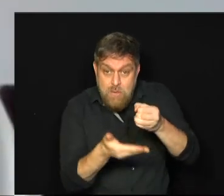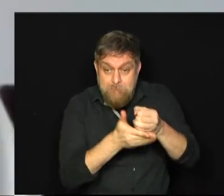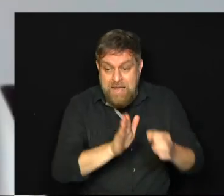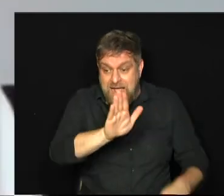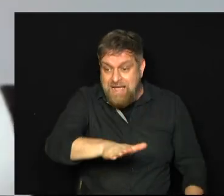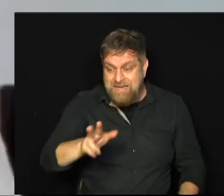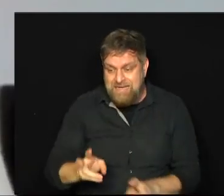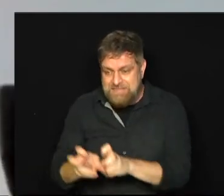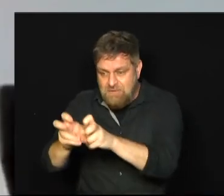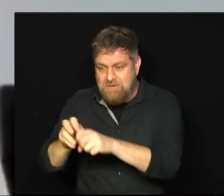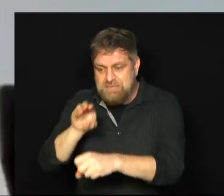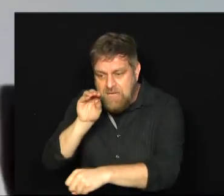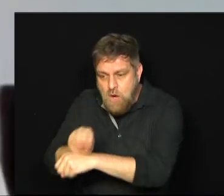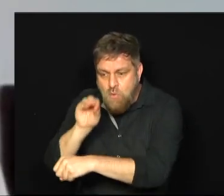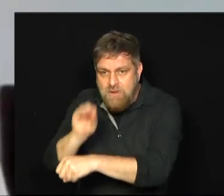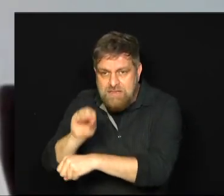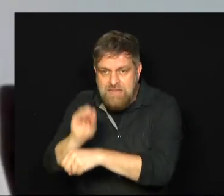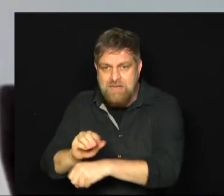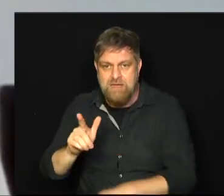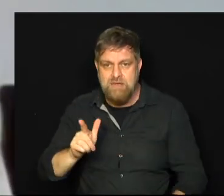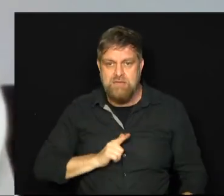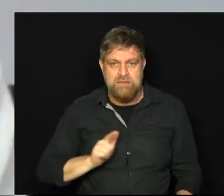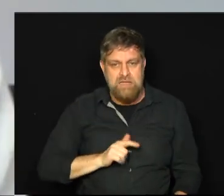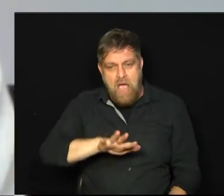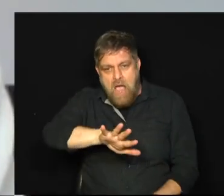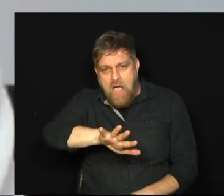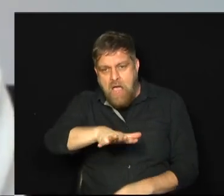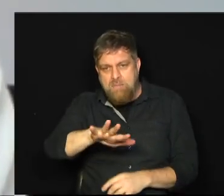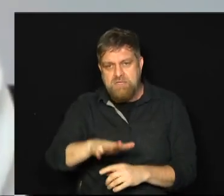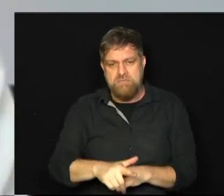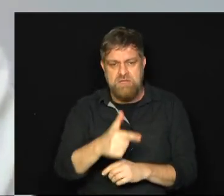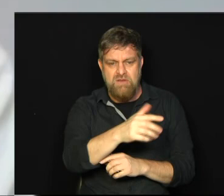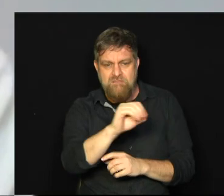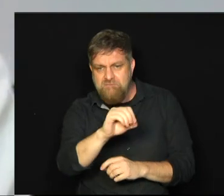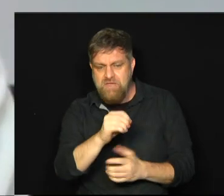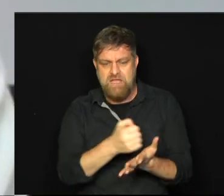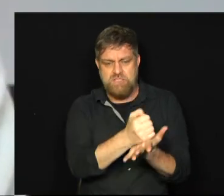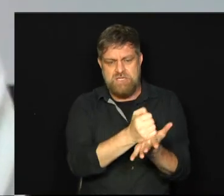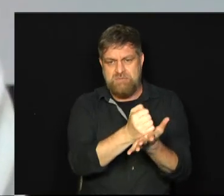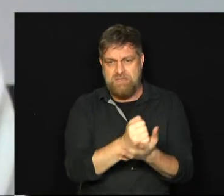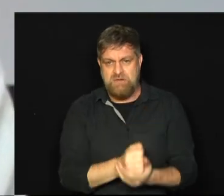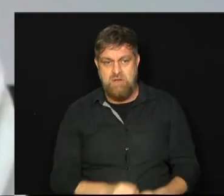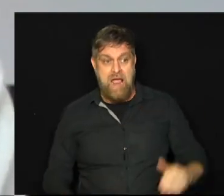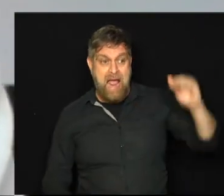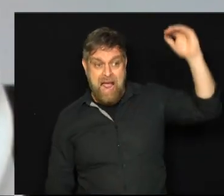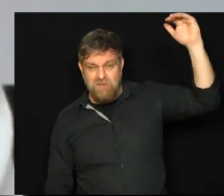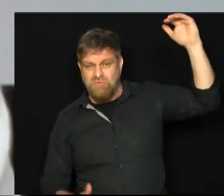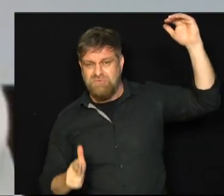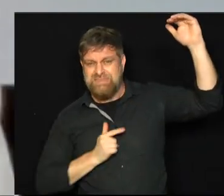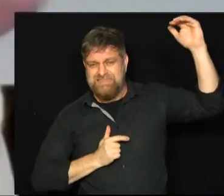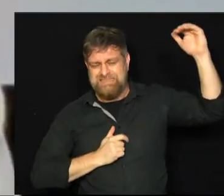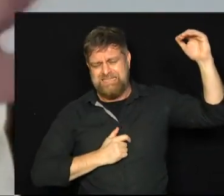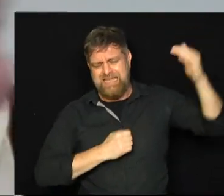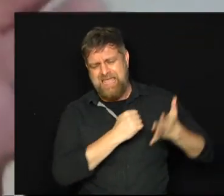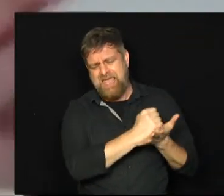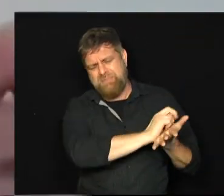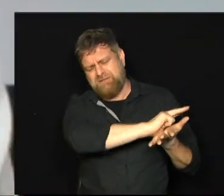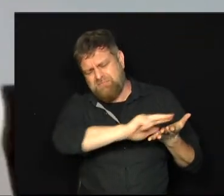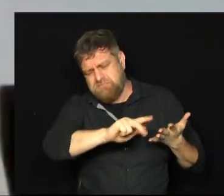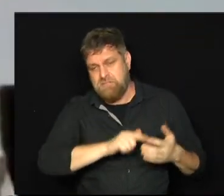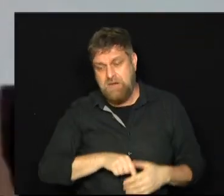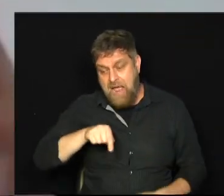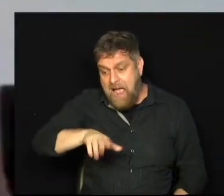de criança. São 2 dúzias. Diferente do câncer de adulto, que tem um monte de drogas, na criança não, são